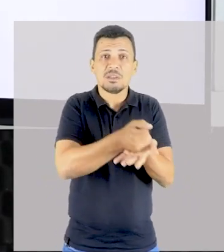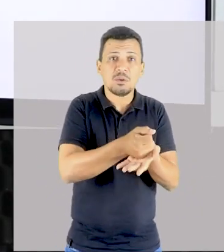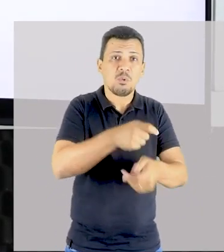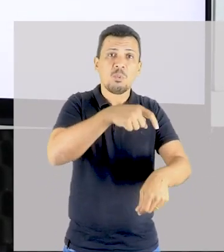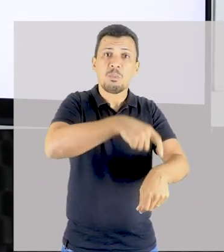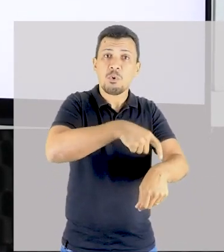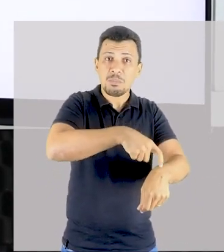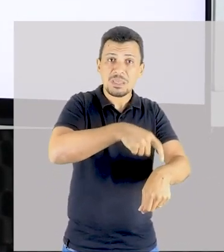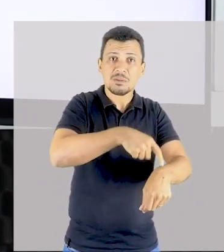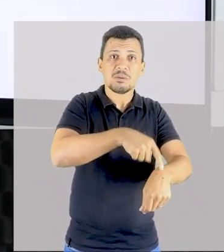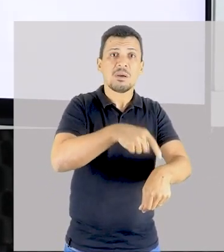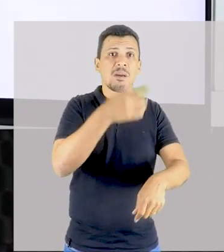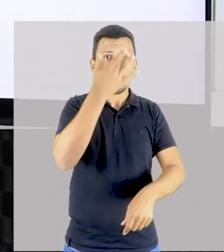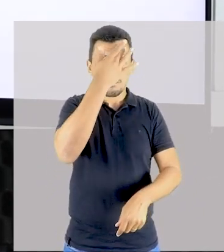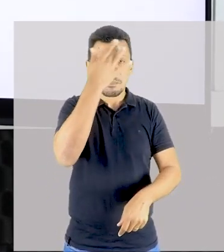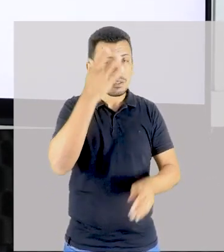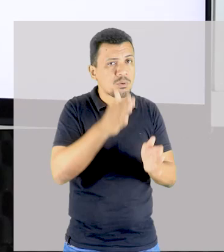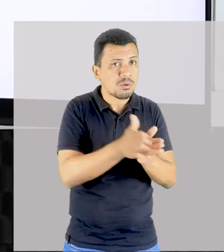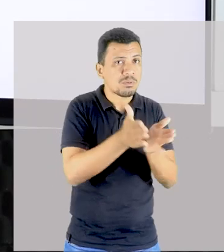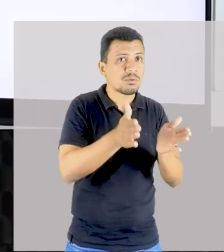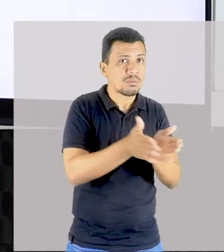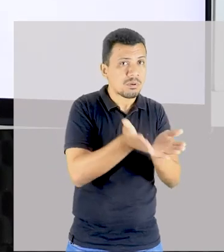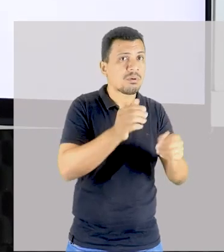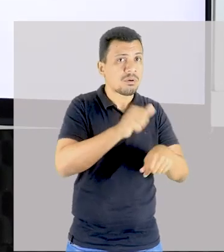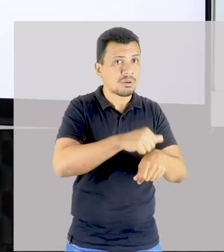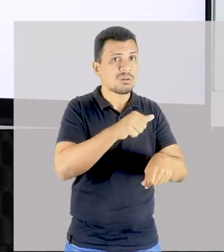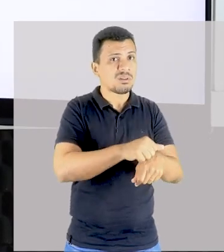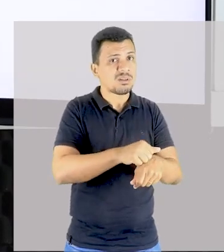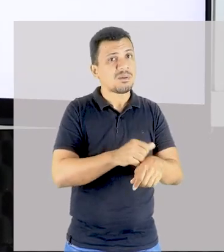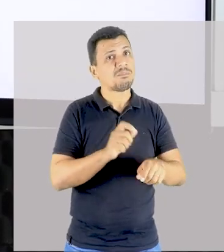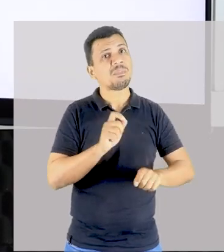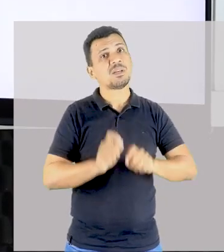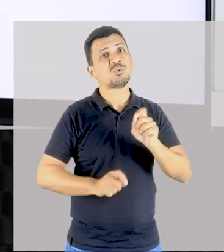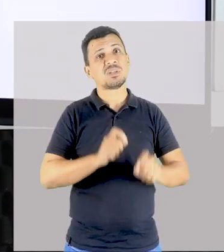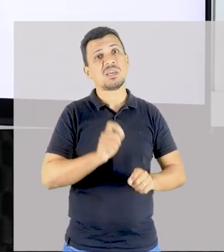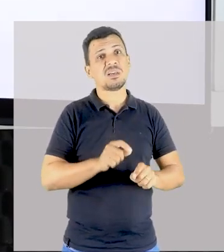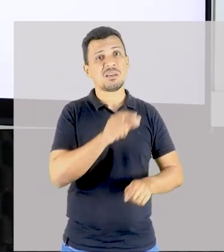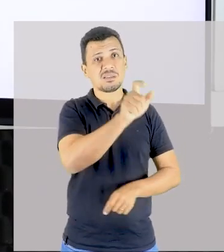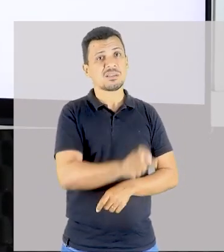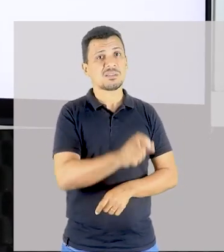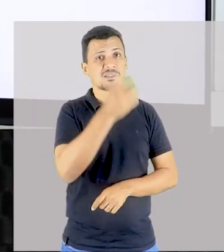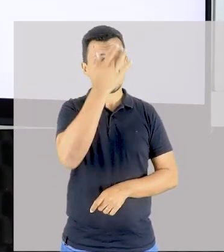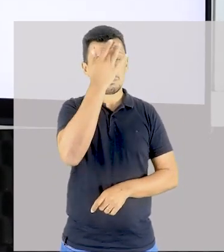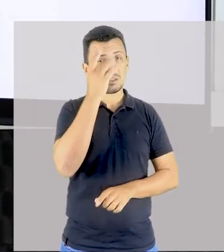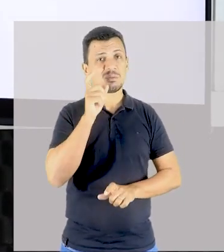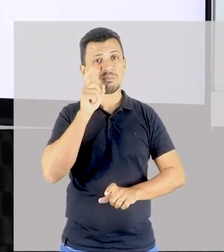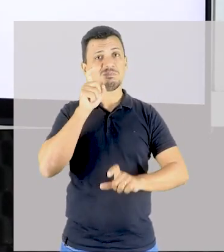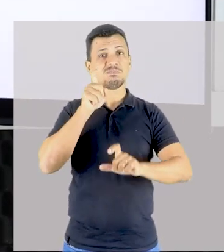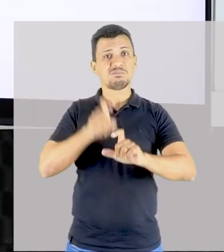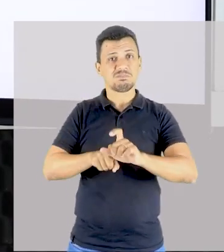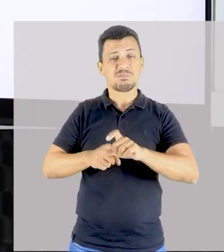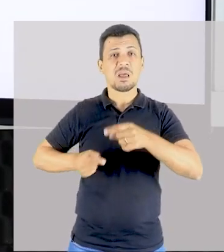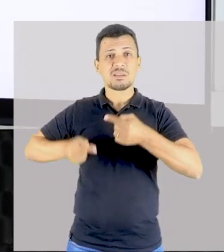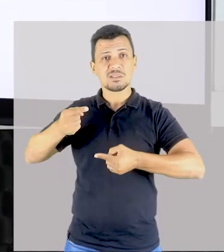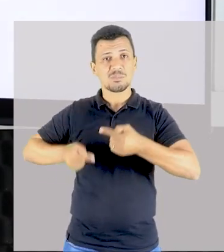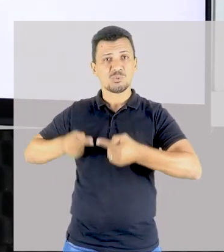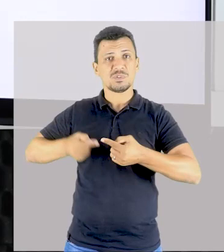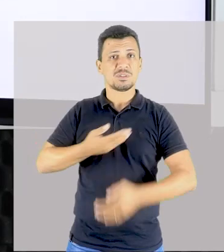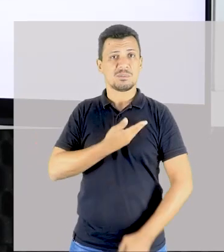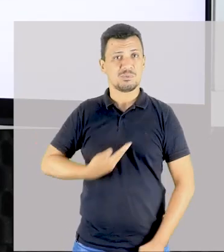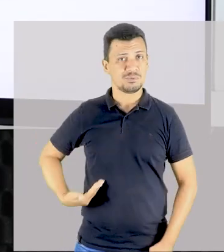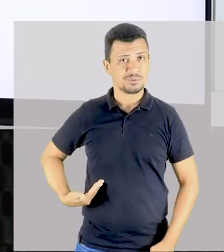ali mas que pode também gerar como consequência negativa uma dependência dessa política pública